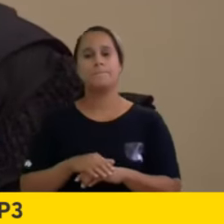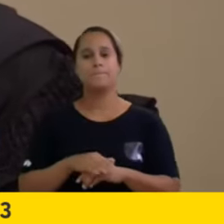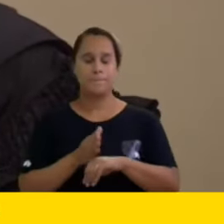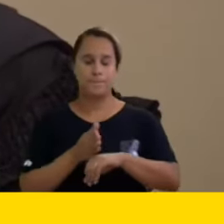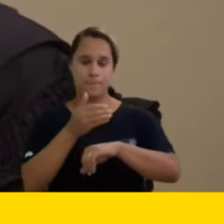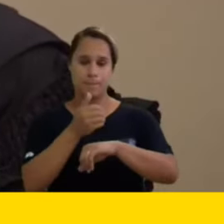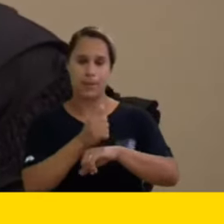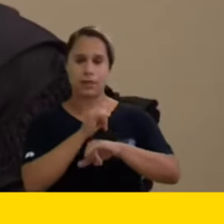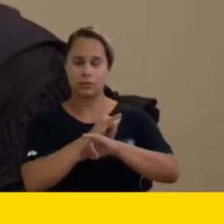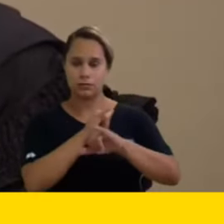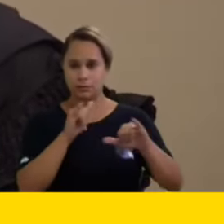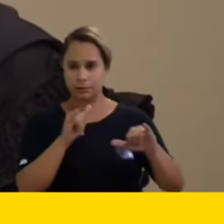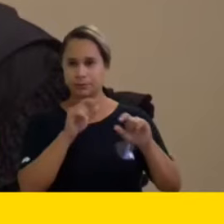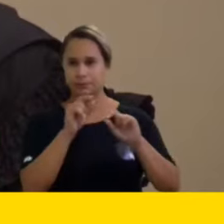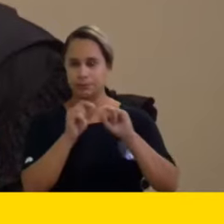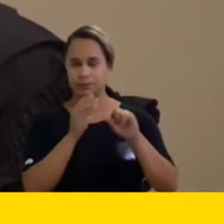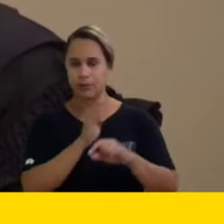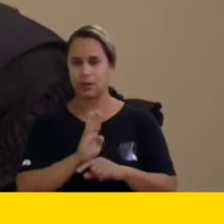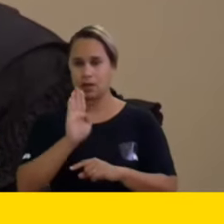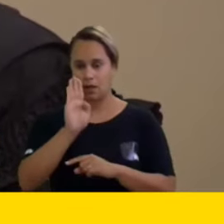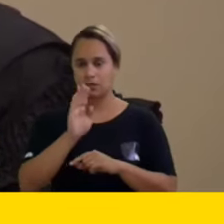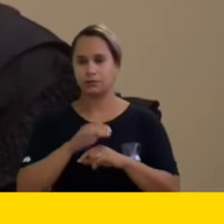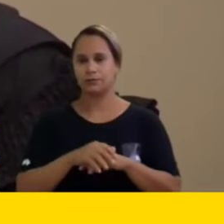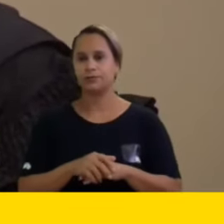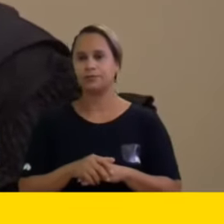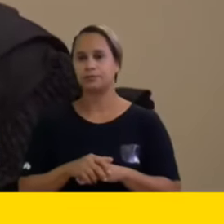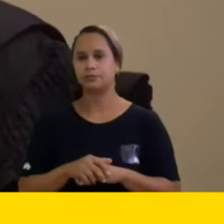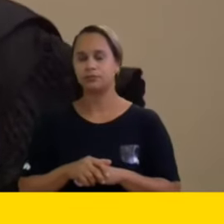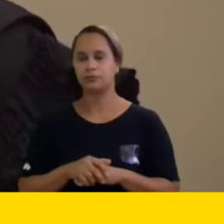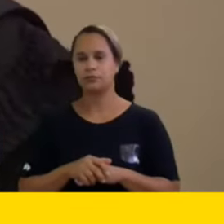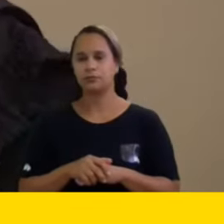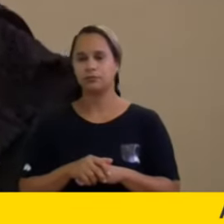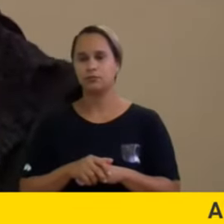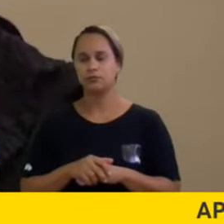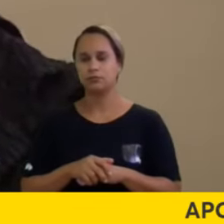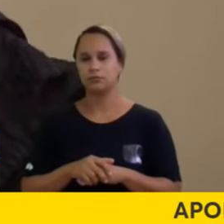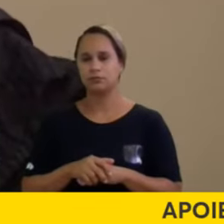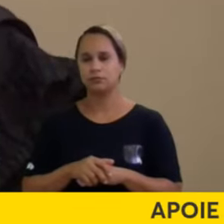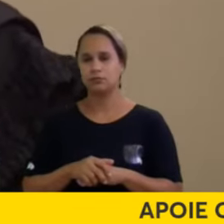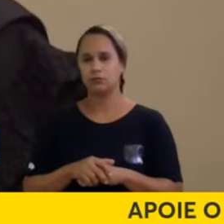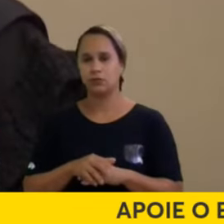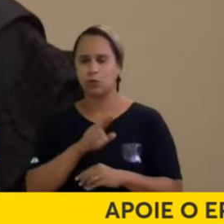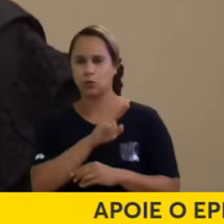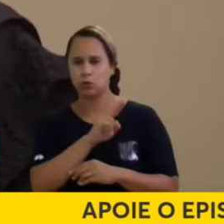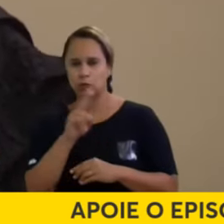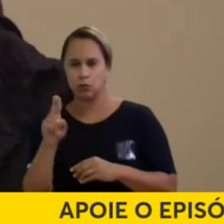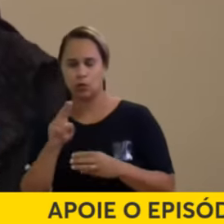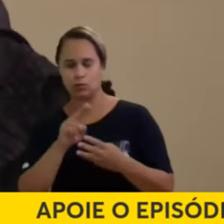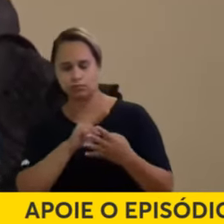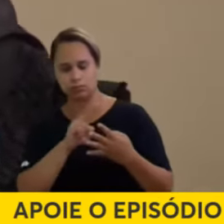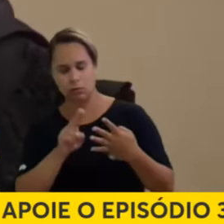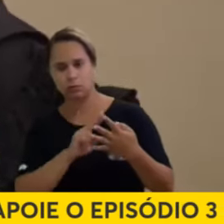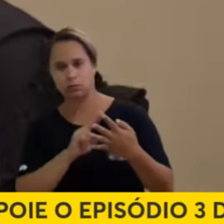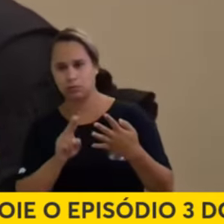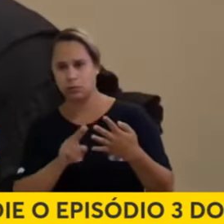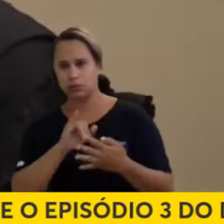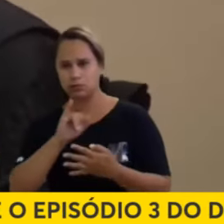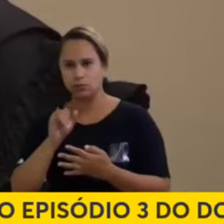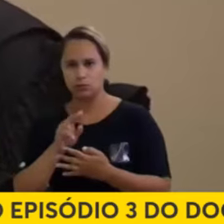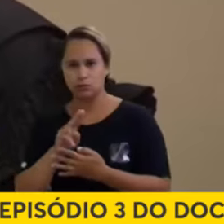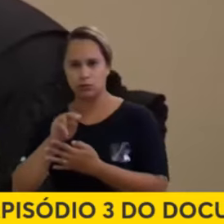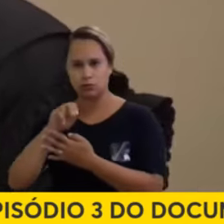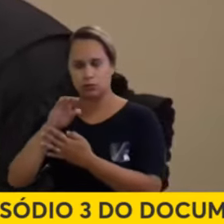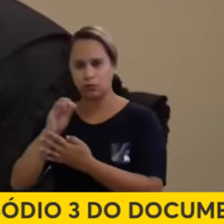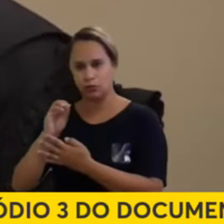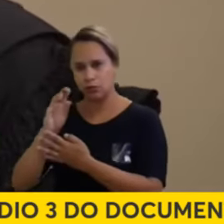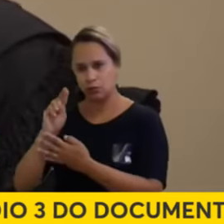prevo luí Felipe Francischini Rosângela moro Nelson Padovani Luciano bivar Júnior bozela Júnior